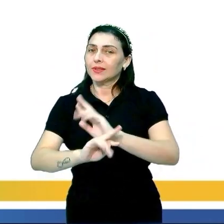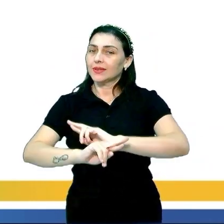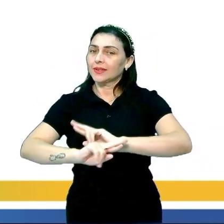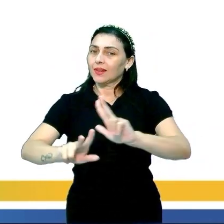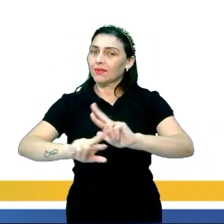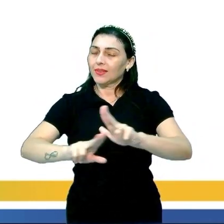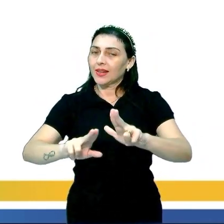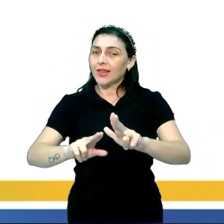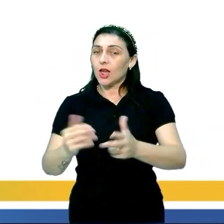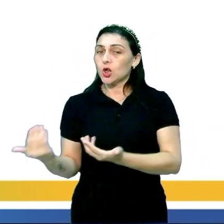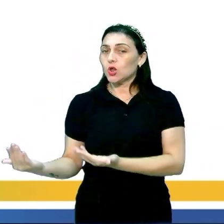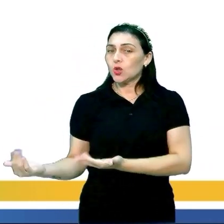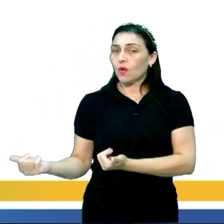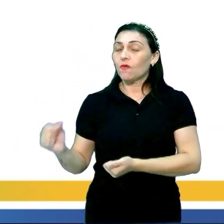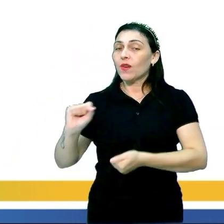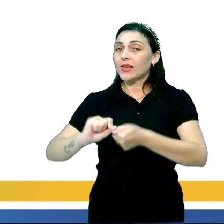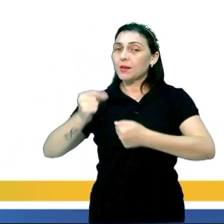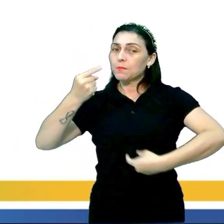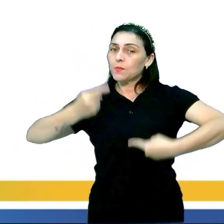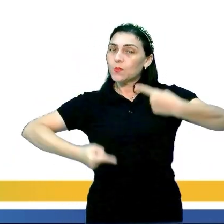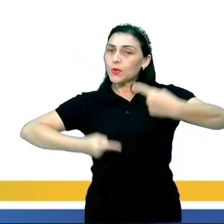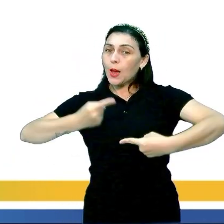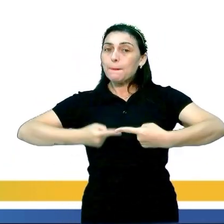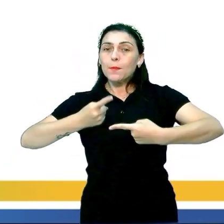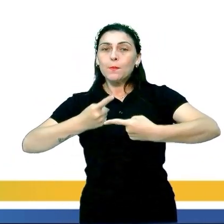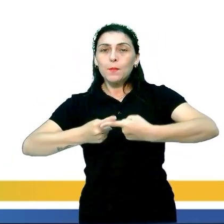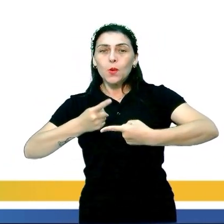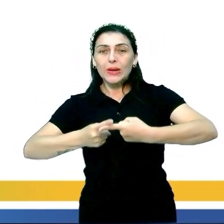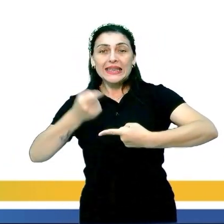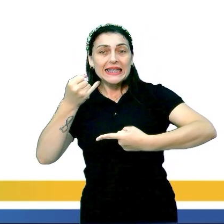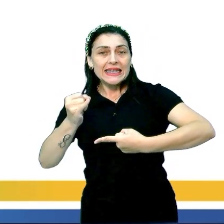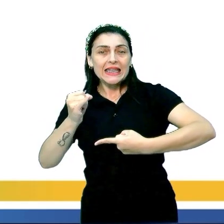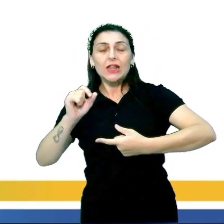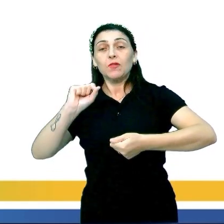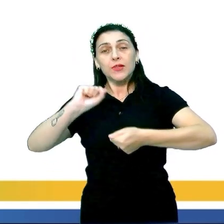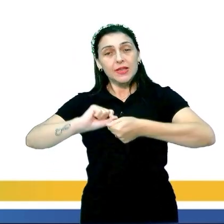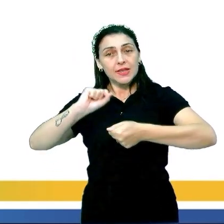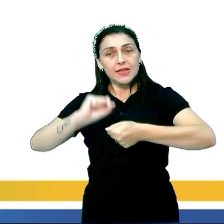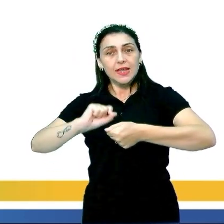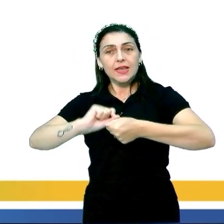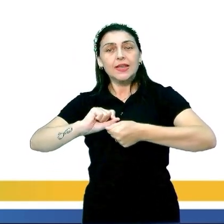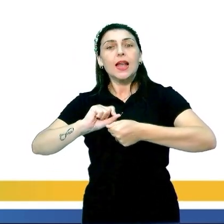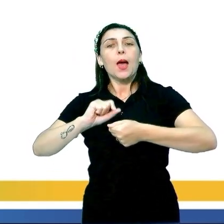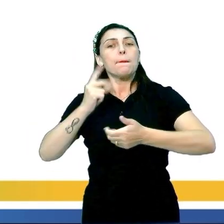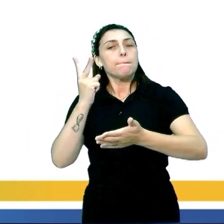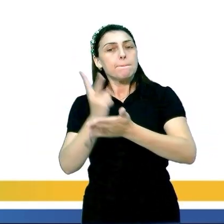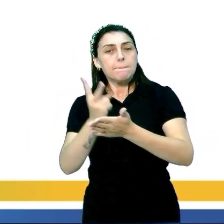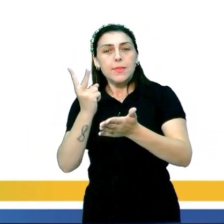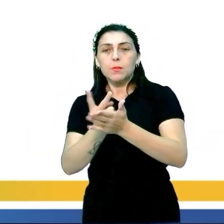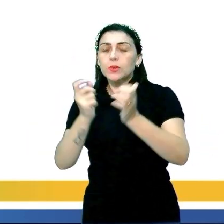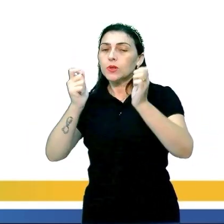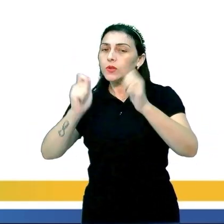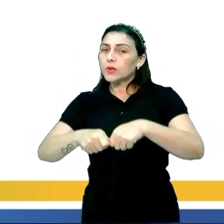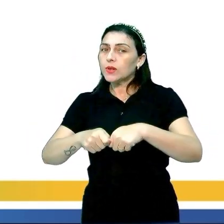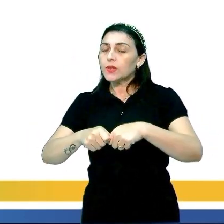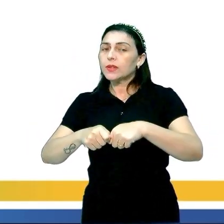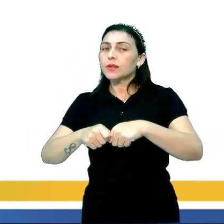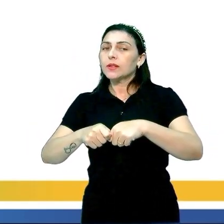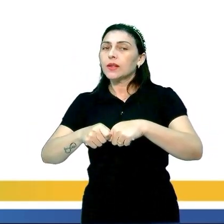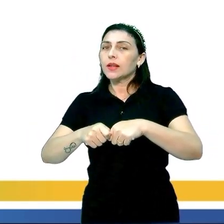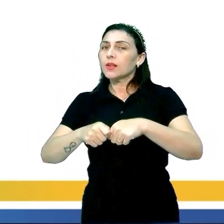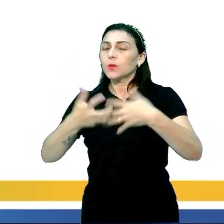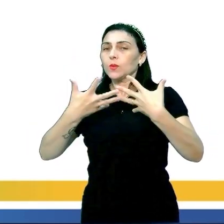aí, ó. Jovens, façam política, porque se não a fizer, será a mesma e possivelmente contra